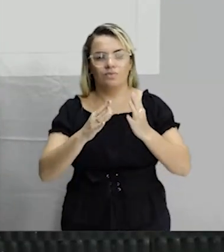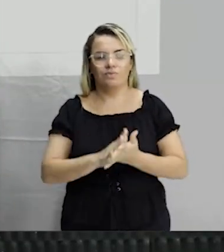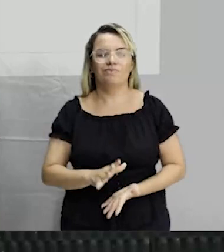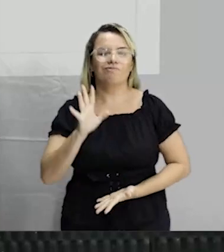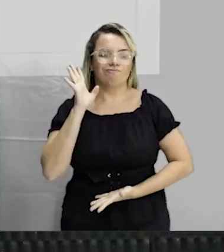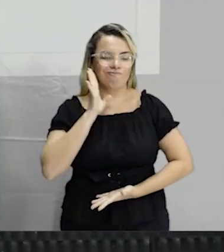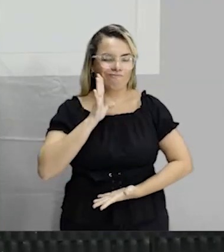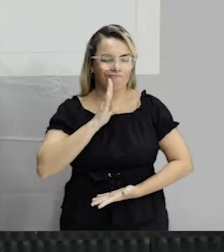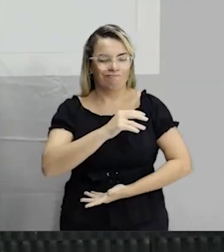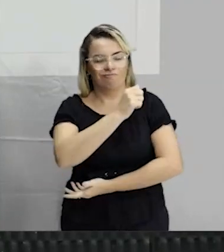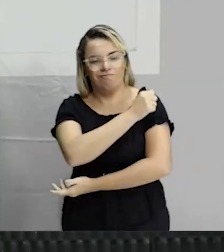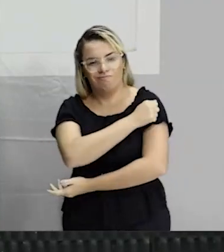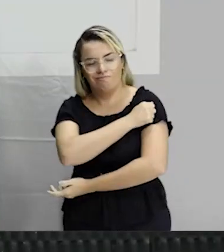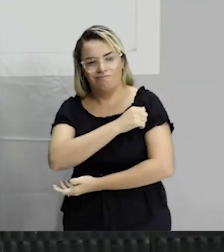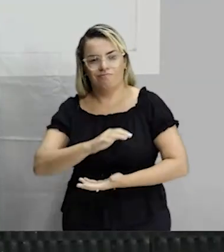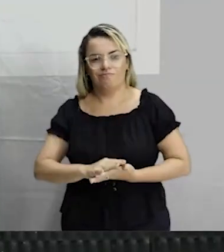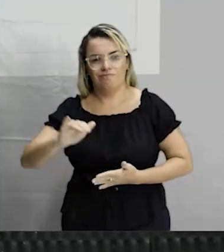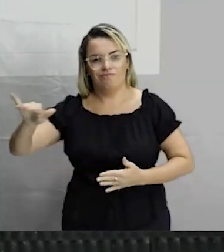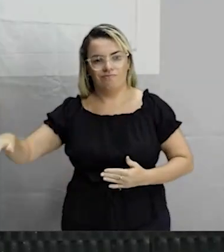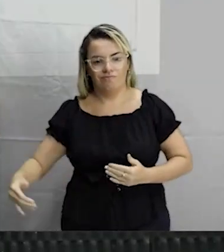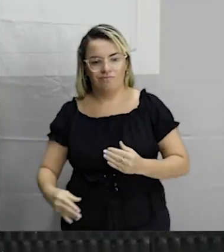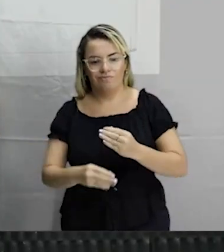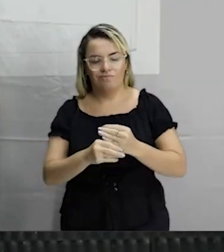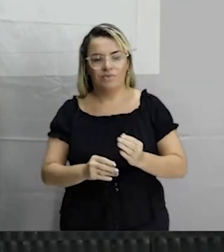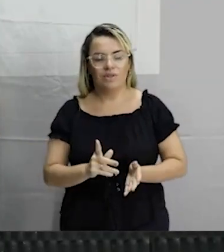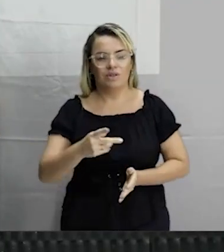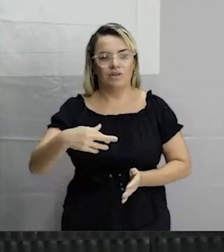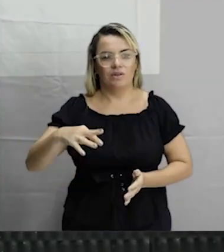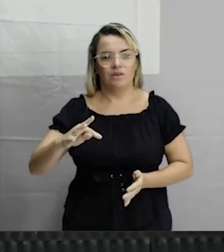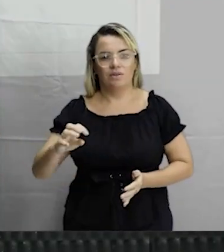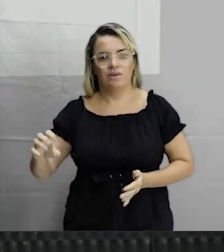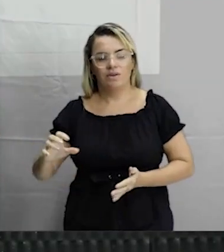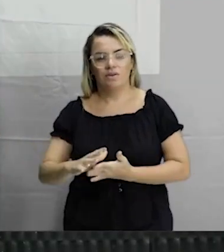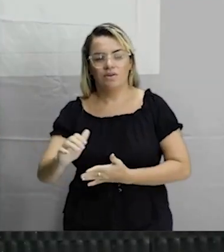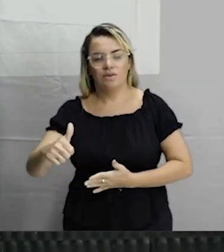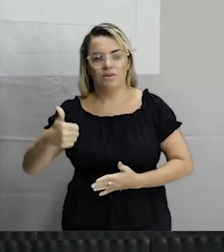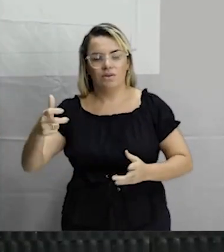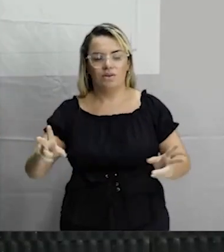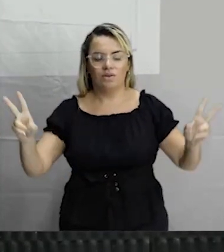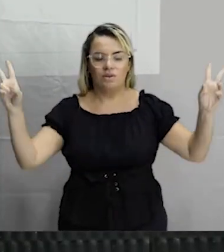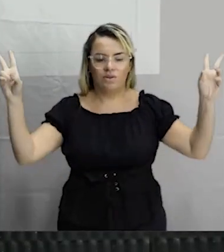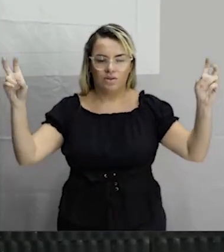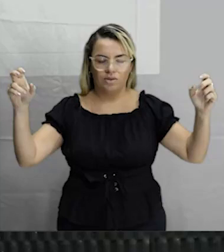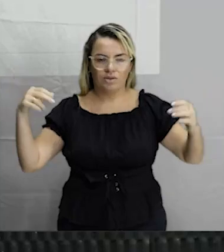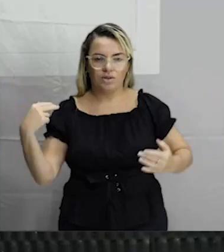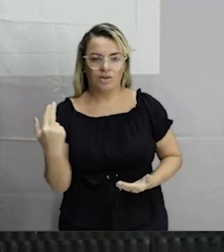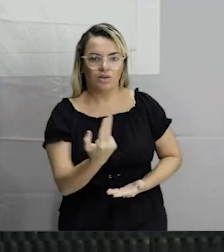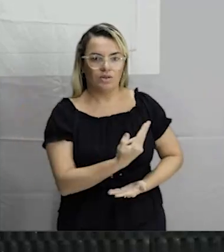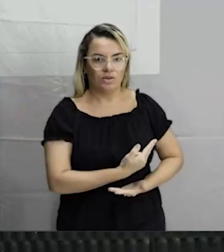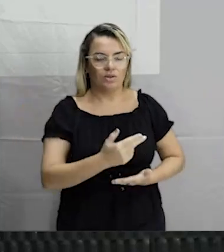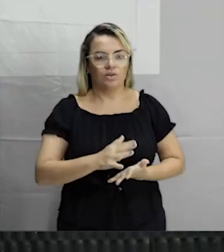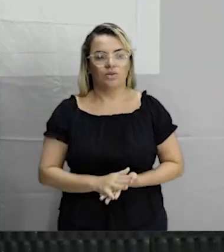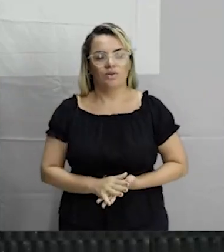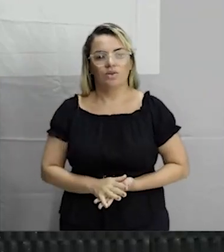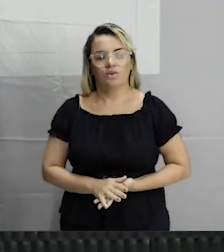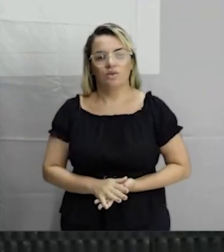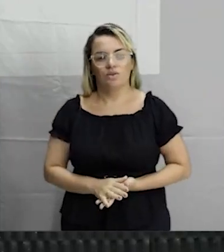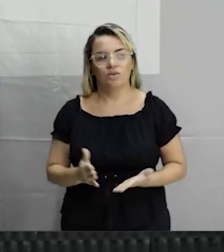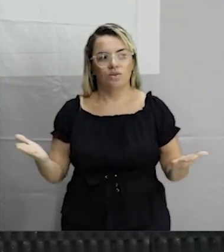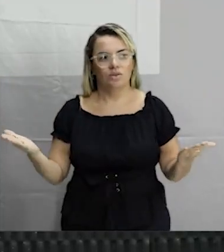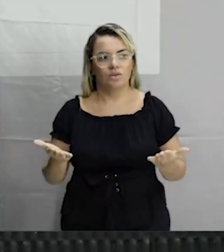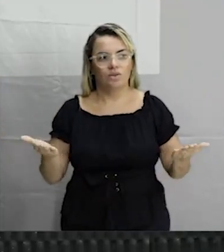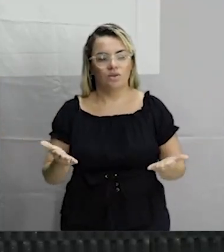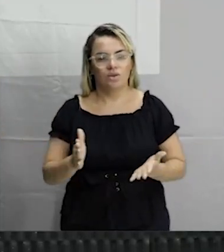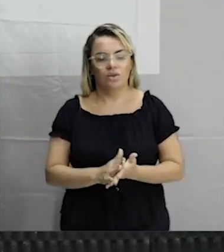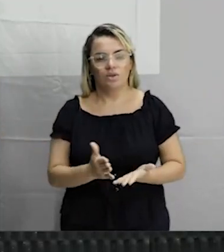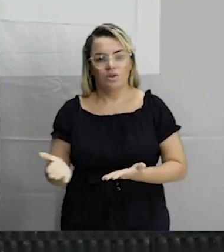Então, juro composto, exercício comentado, parte 1 é o tema da nossa aula de hoje. Só lembrando aqui, galera, a fórmula, né, que